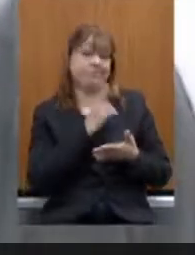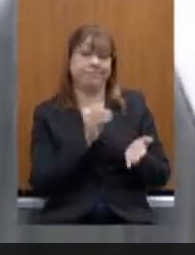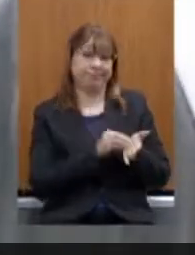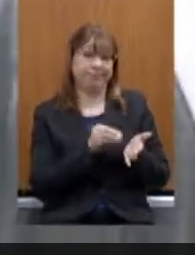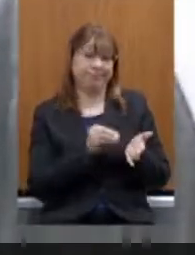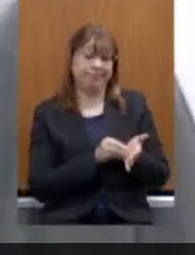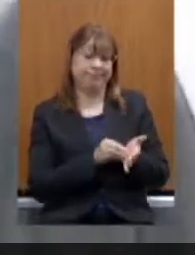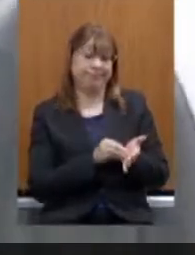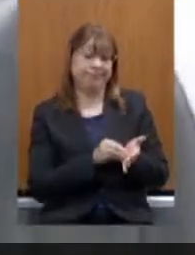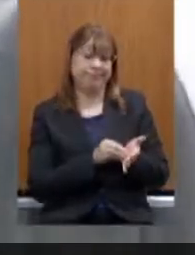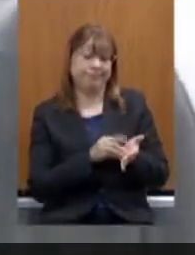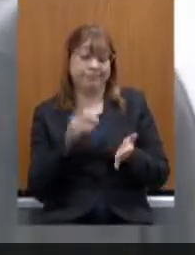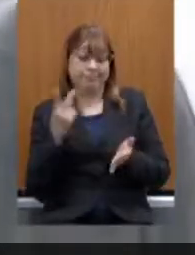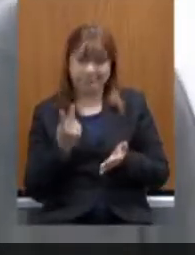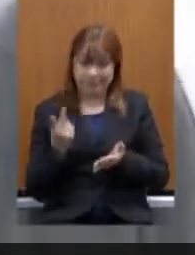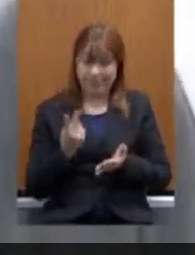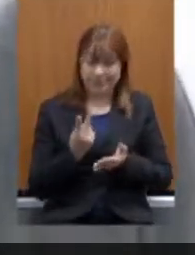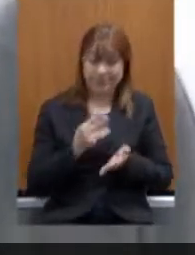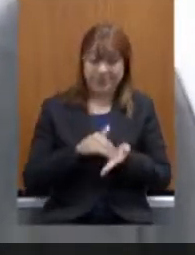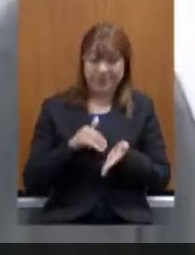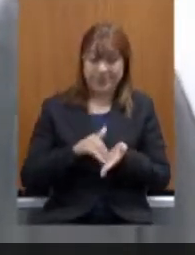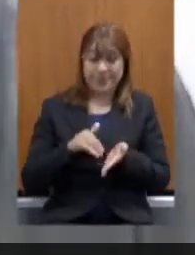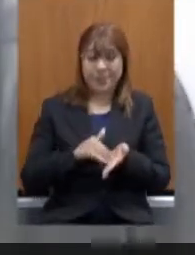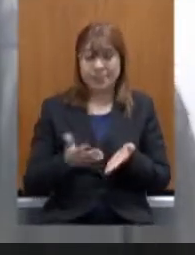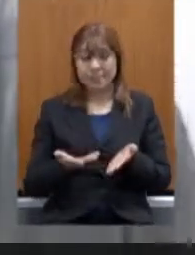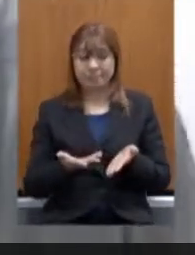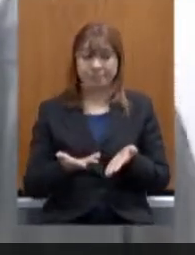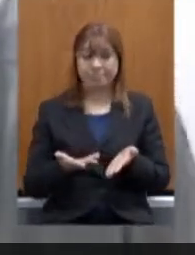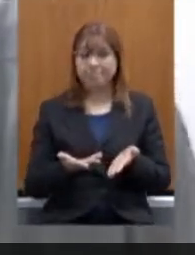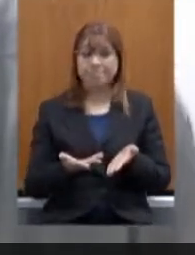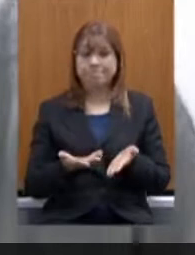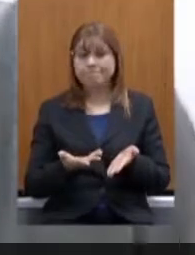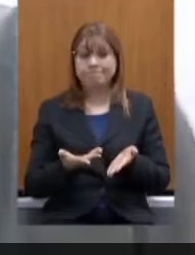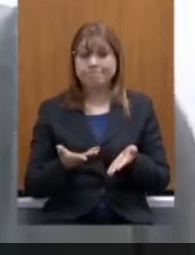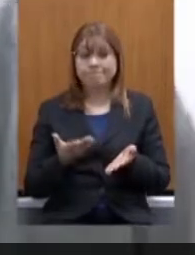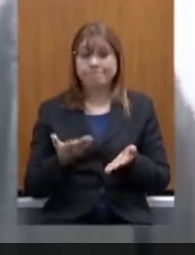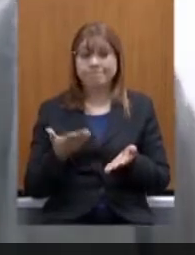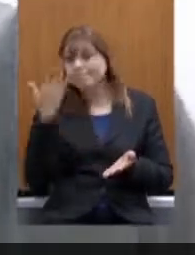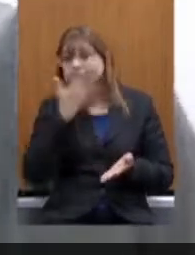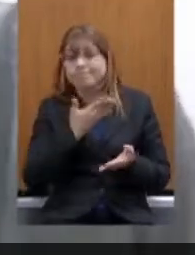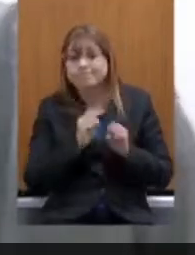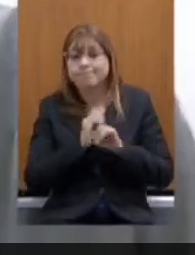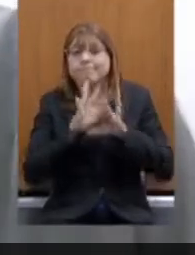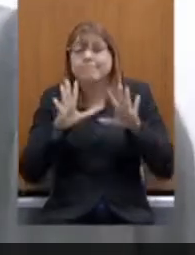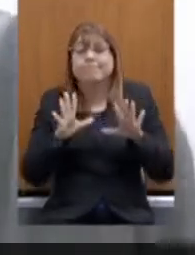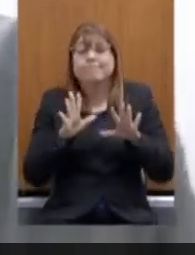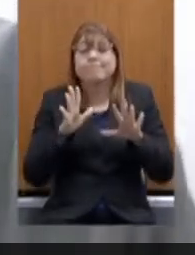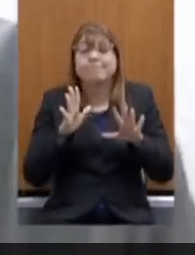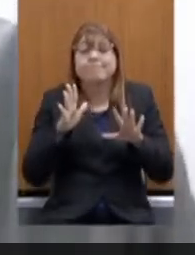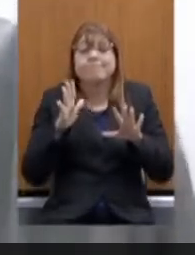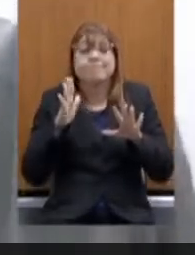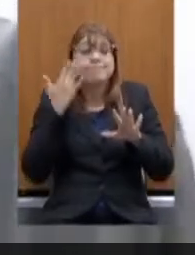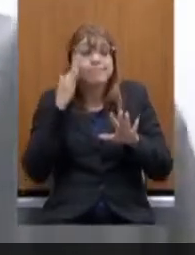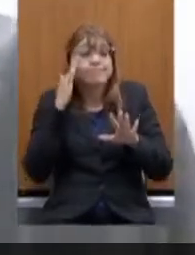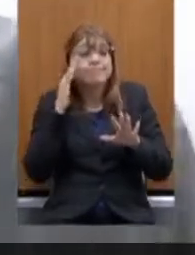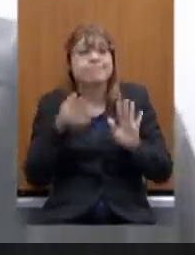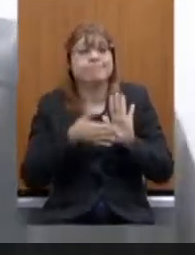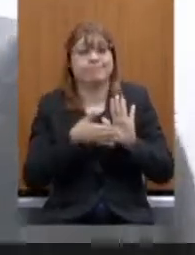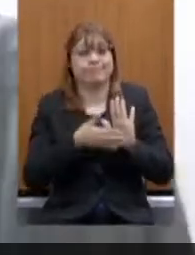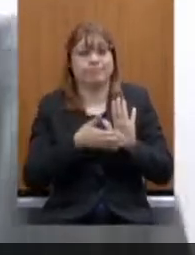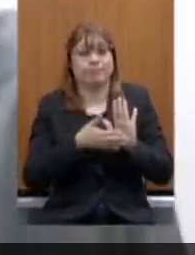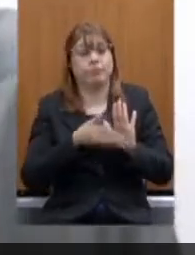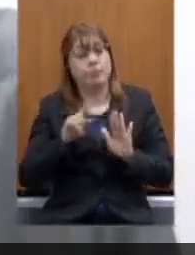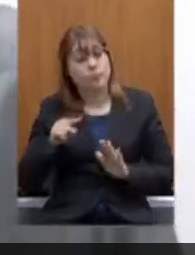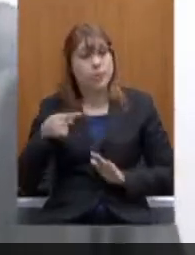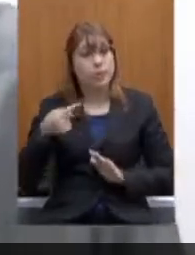não permitiram i aos servidores entender determinadas partes da proposta depois